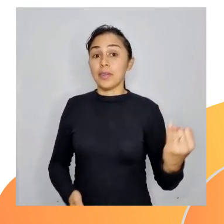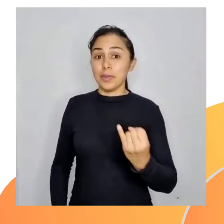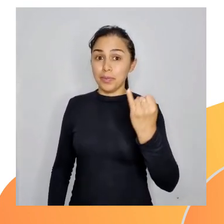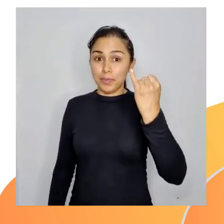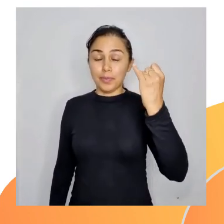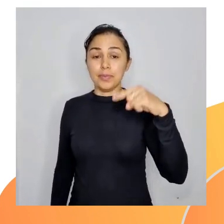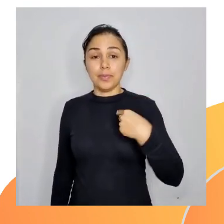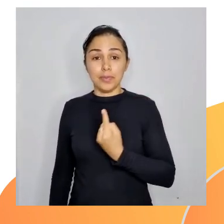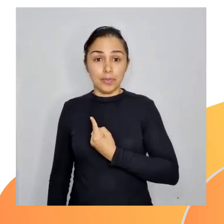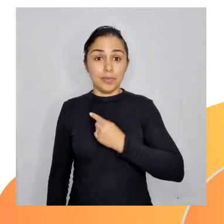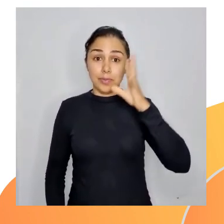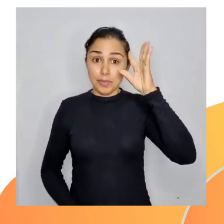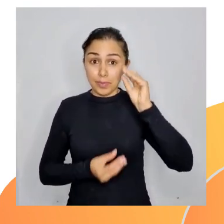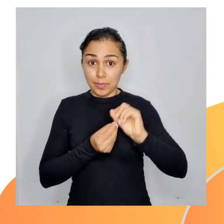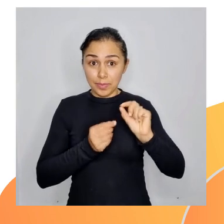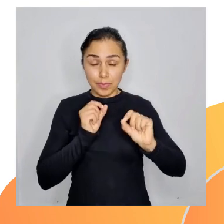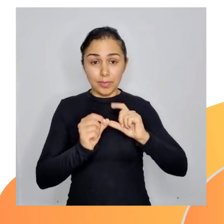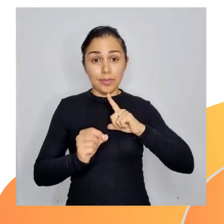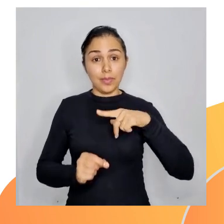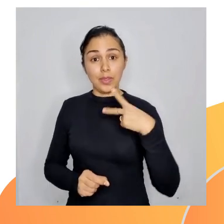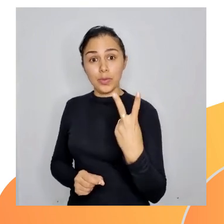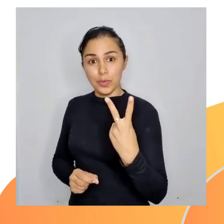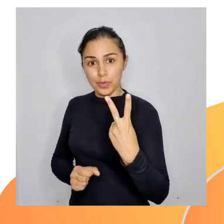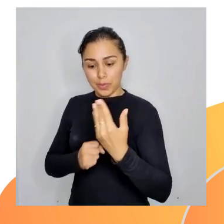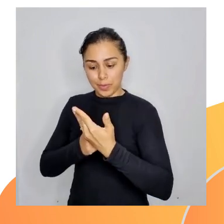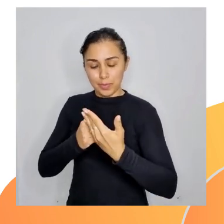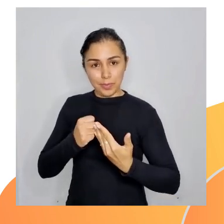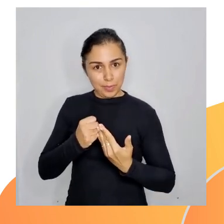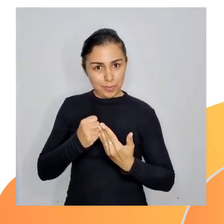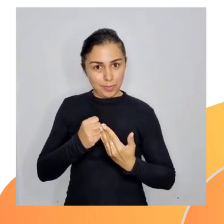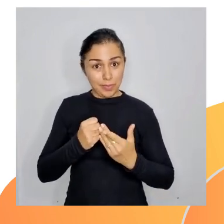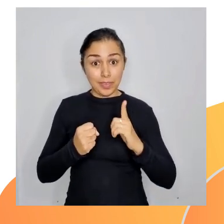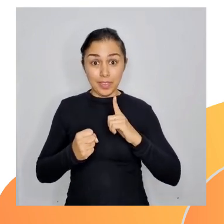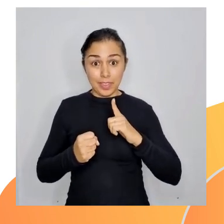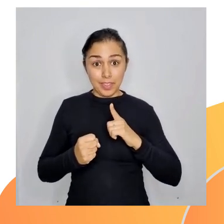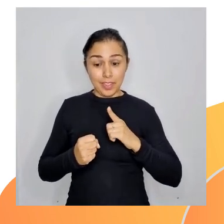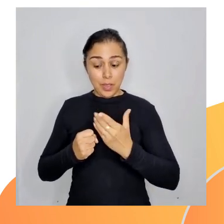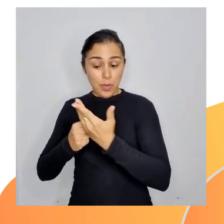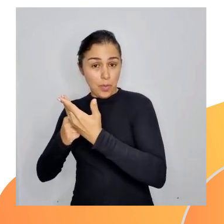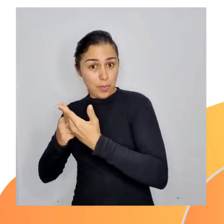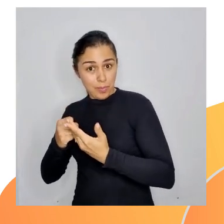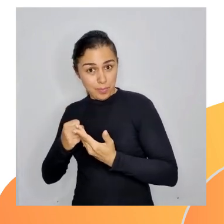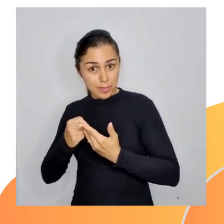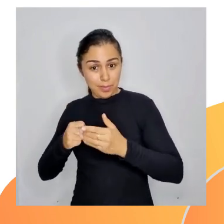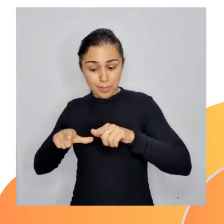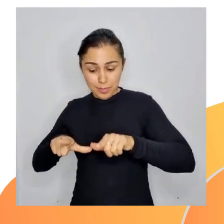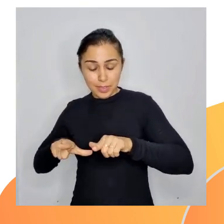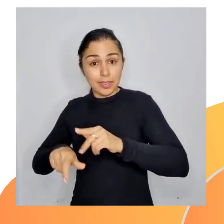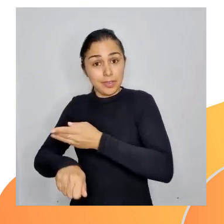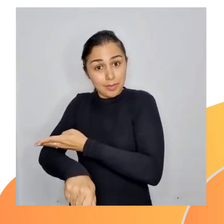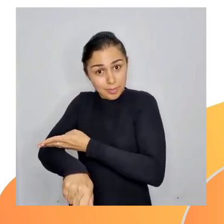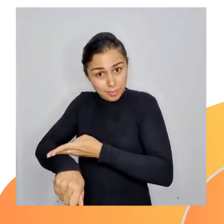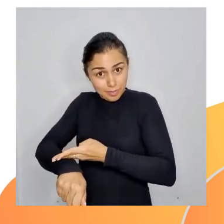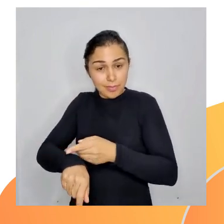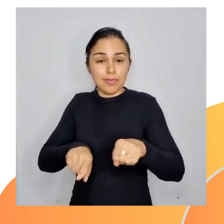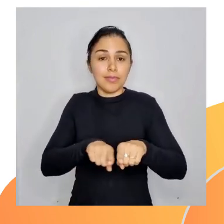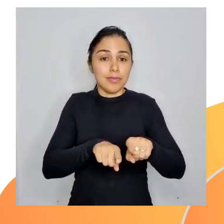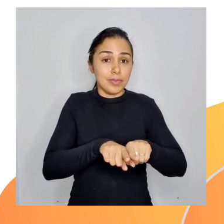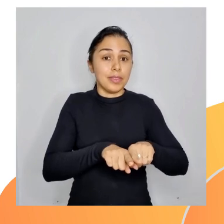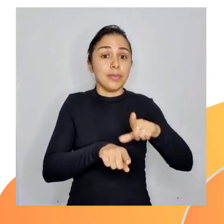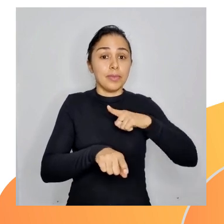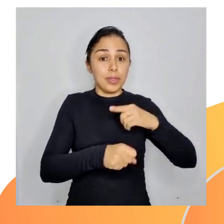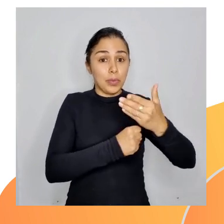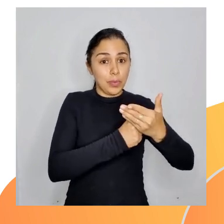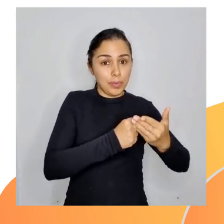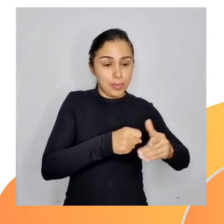nós destacarmos que nós temos dois bispos. Eu vou ter um bispo da Casa Branca e um bispo da Casa